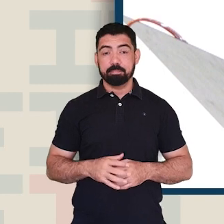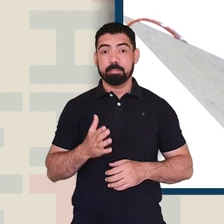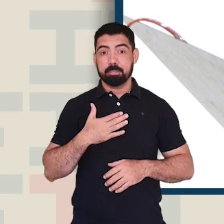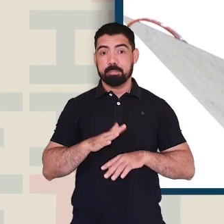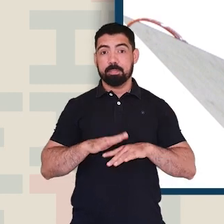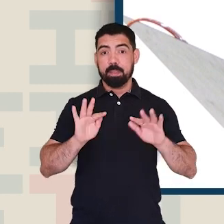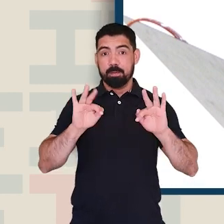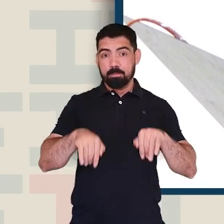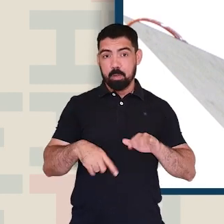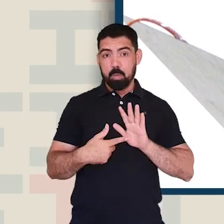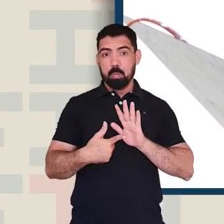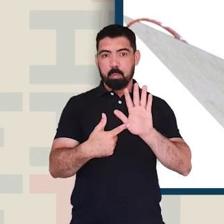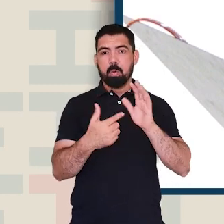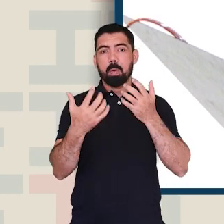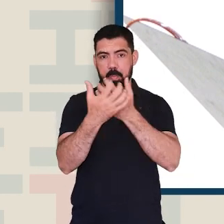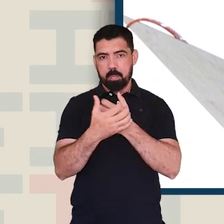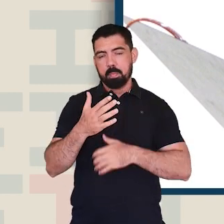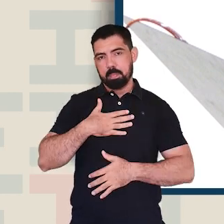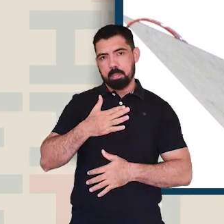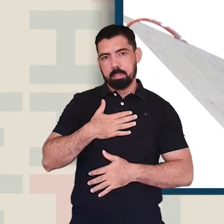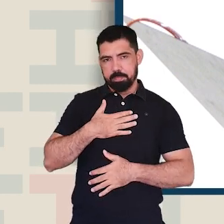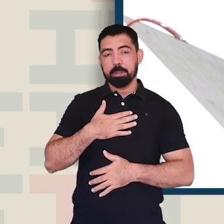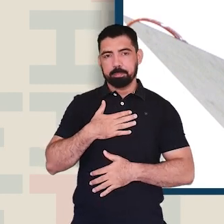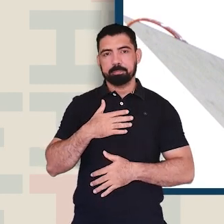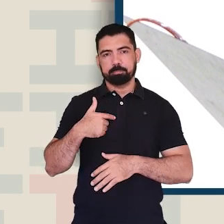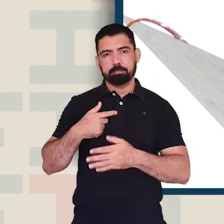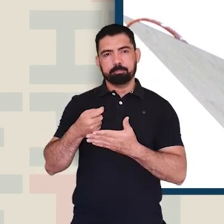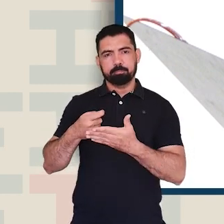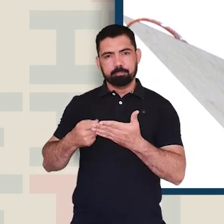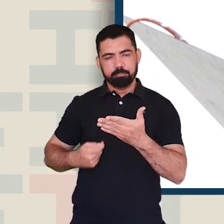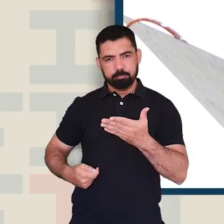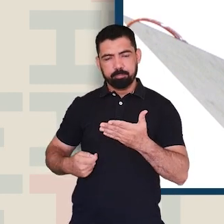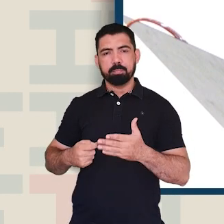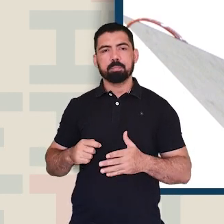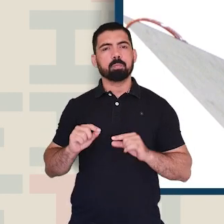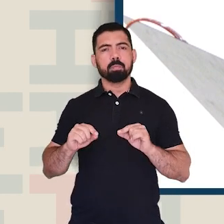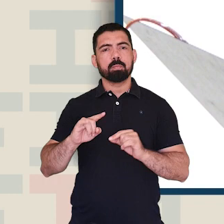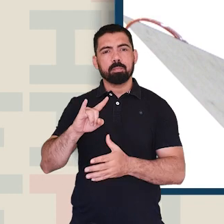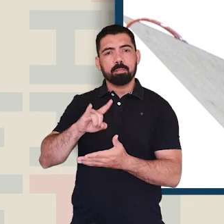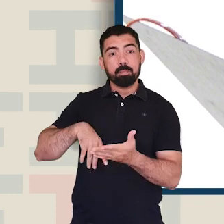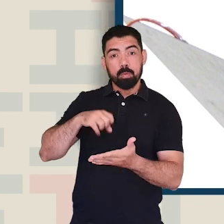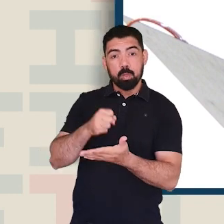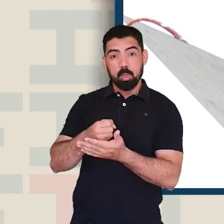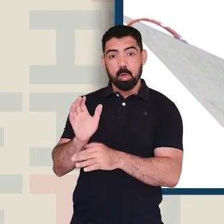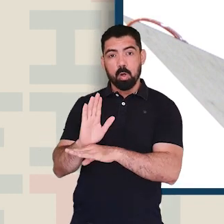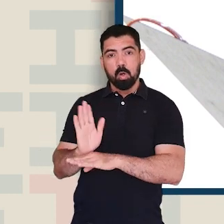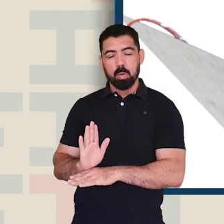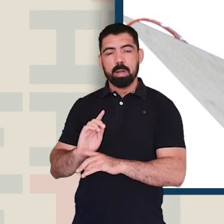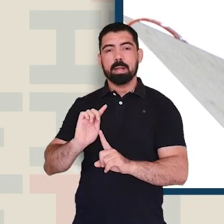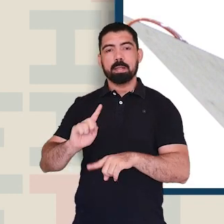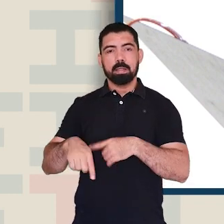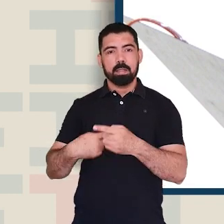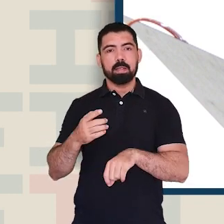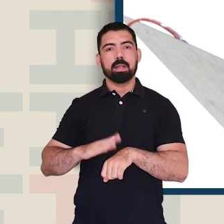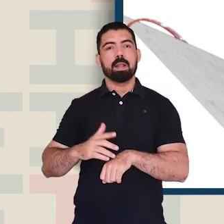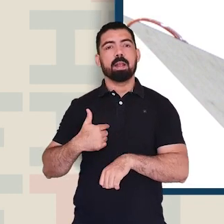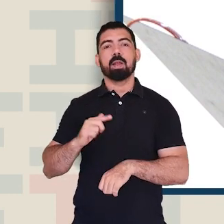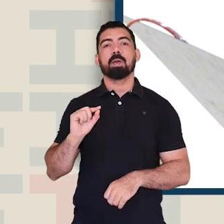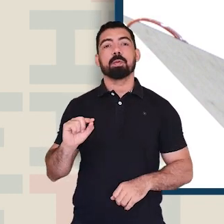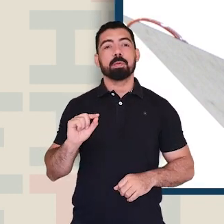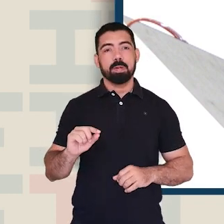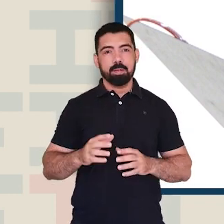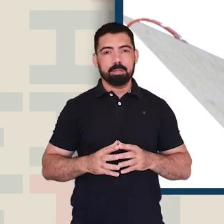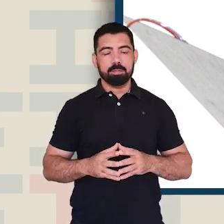eu vou finalizar aqui mostrando uma música minha que eu compus para um documentário e depois eu saí dando